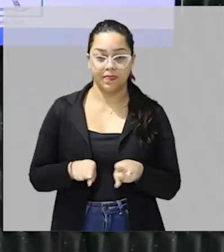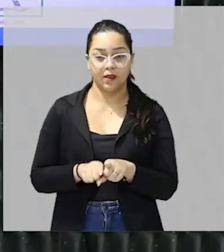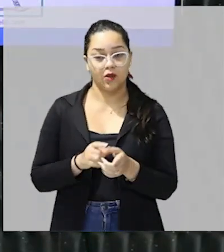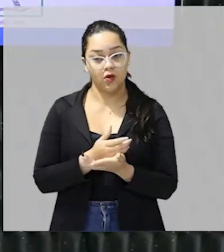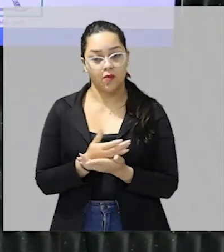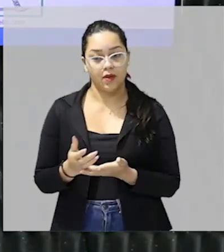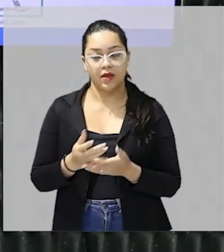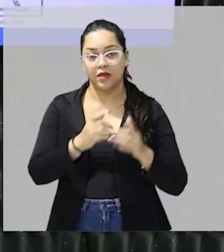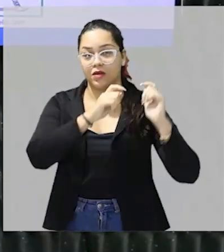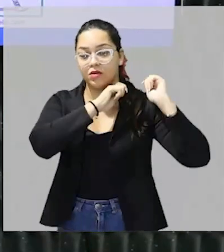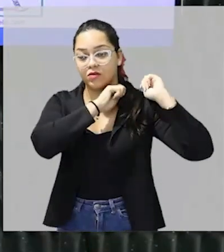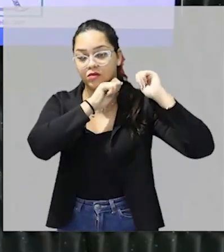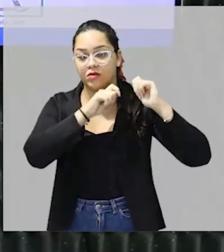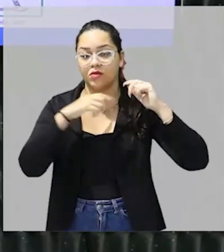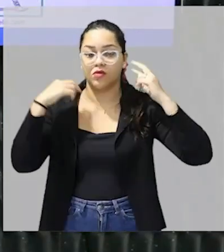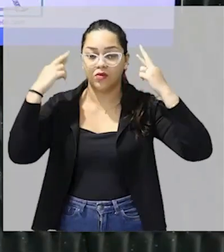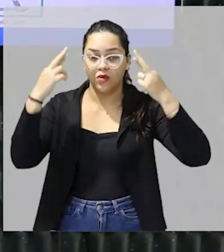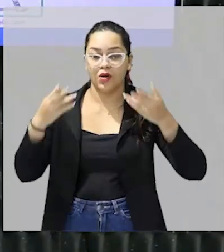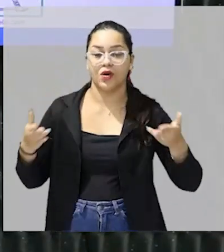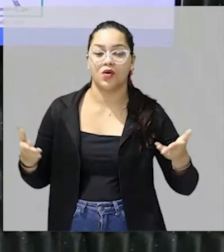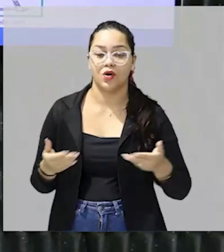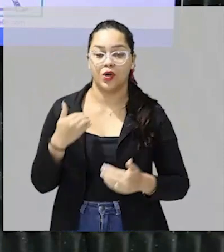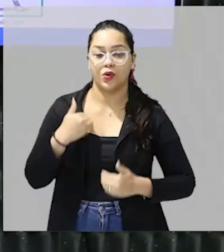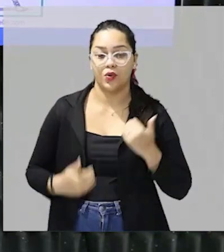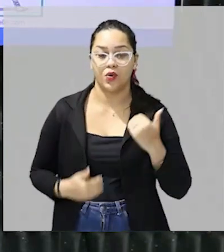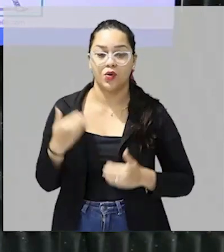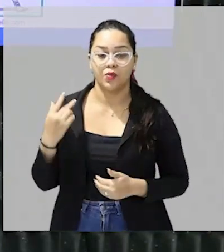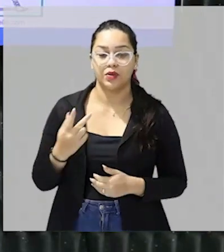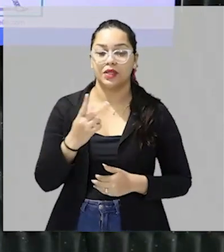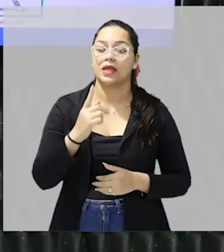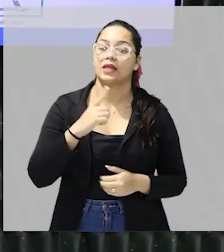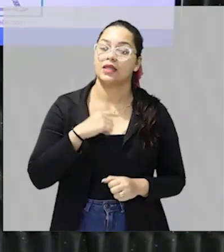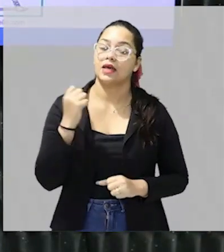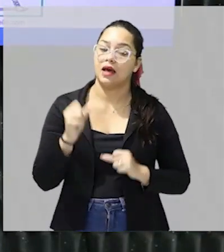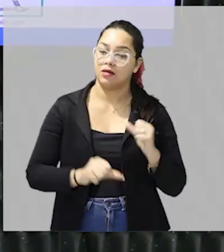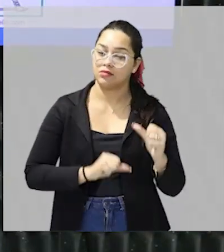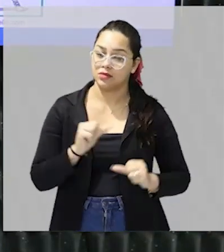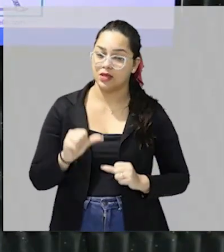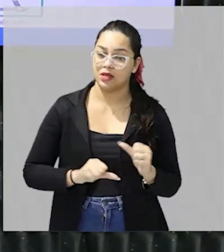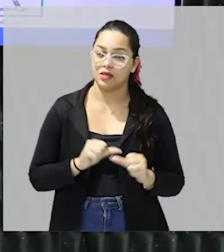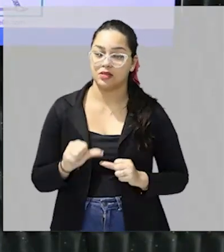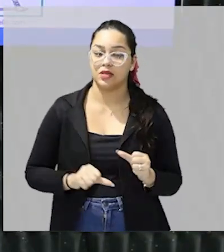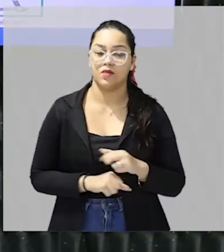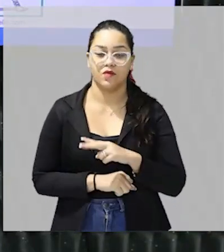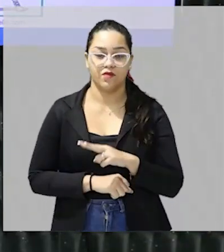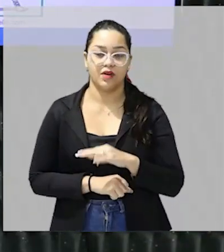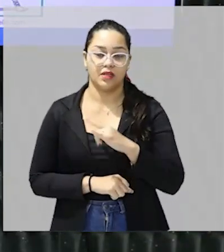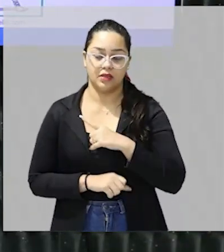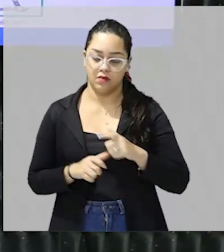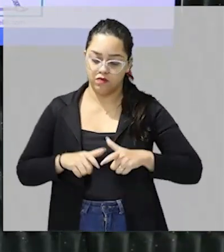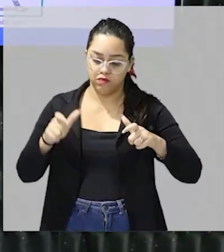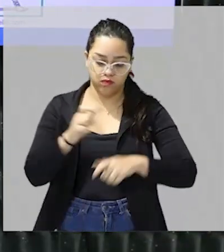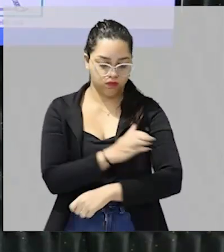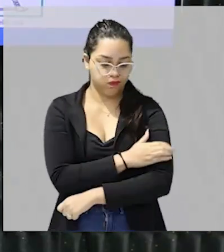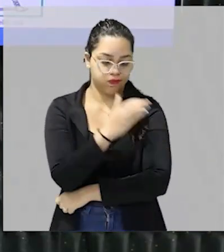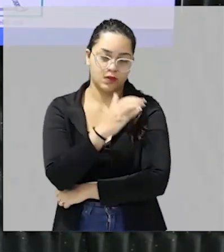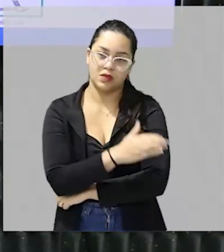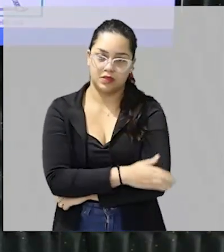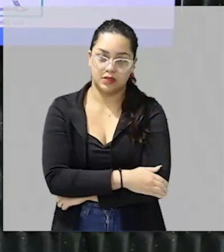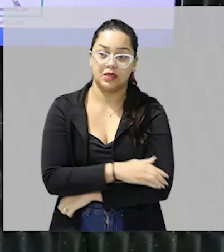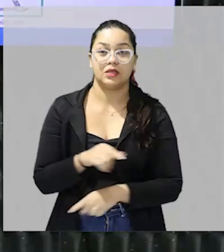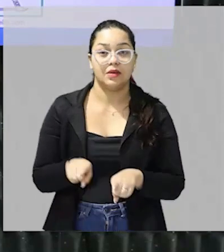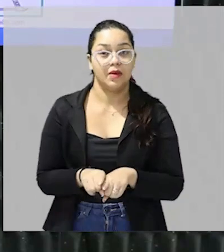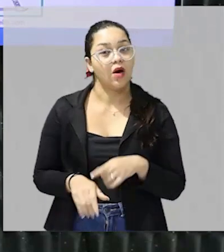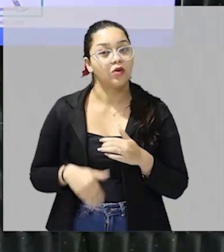começa carregando o bezerrinho e olhem que o corpo dele vai sofrendo uma alteração. Ele vai tendo um ganho de massa muscular. E